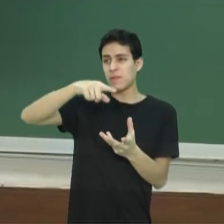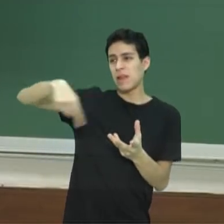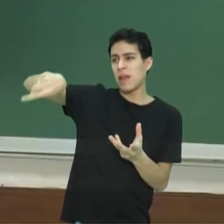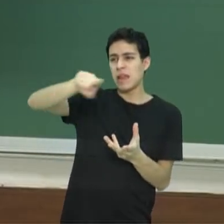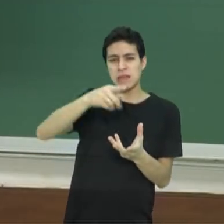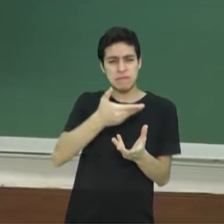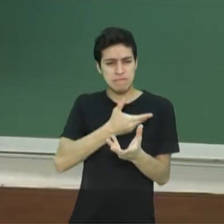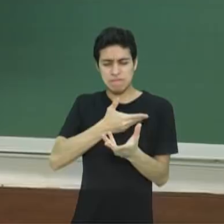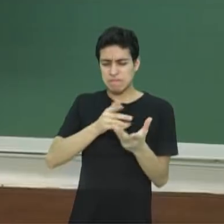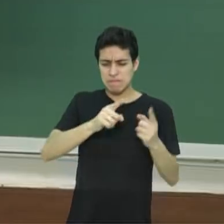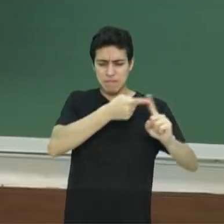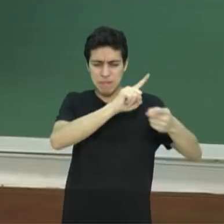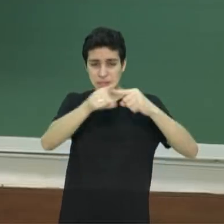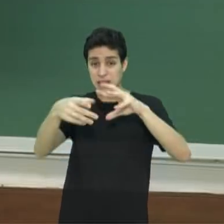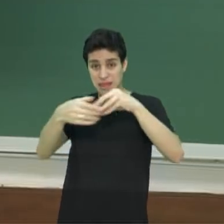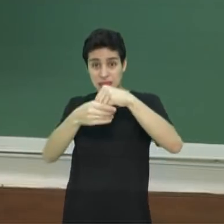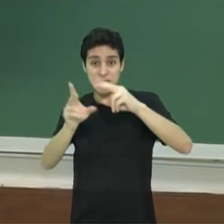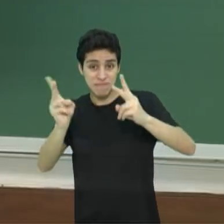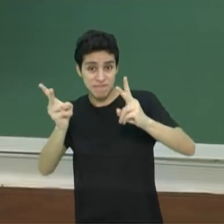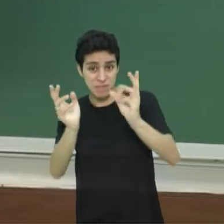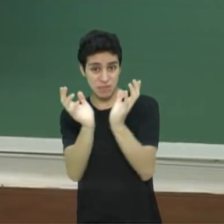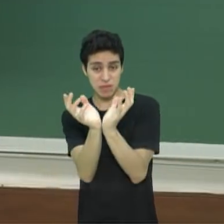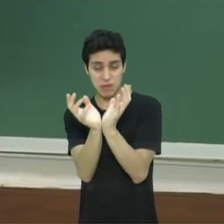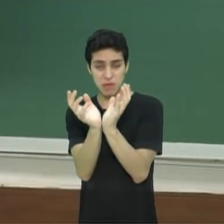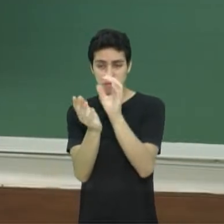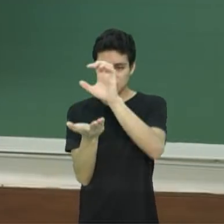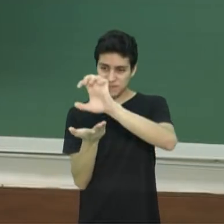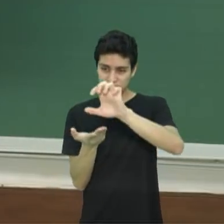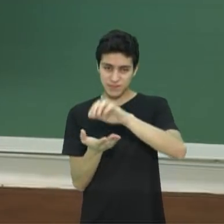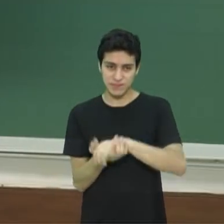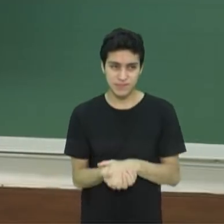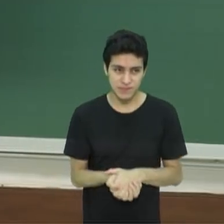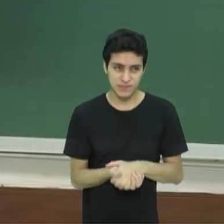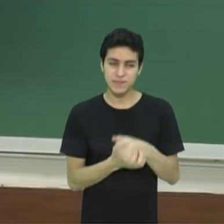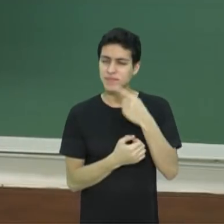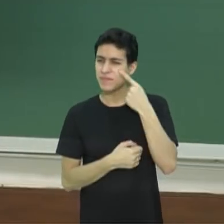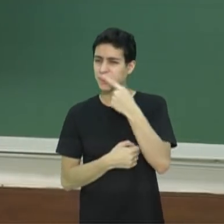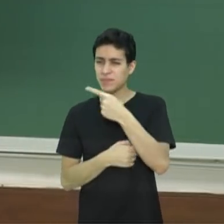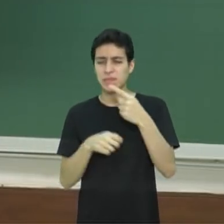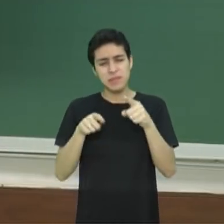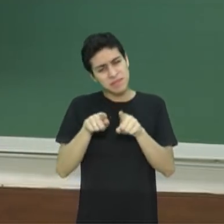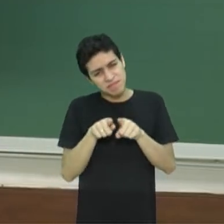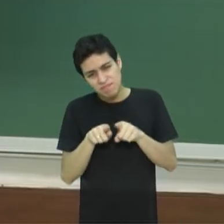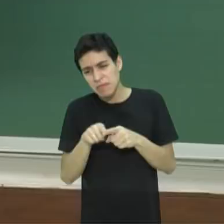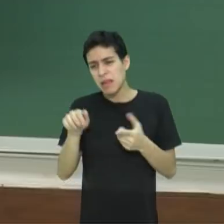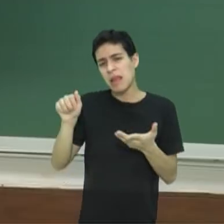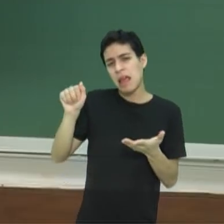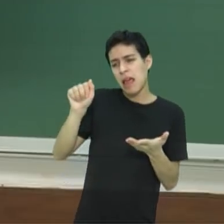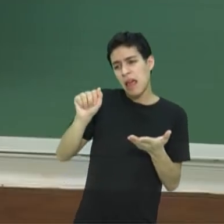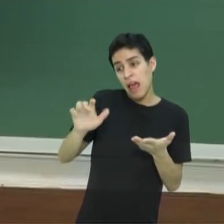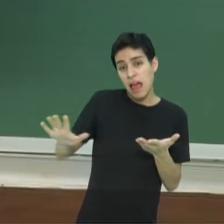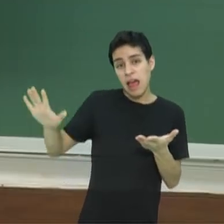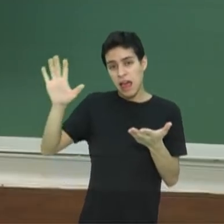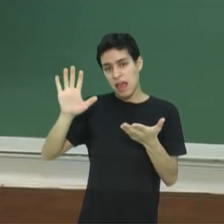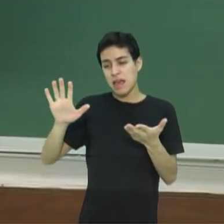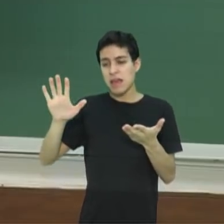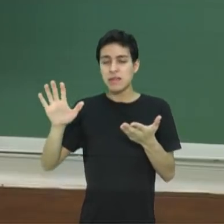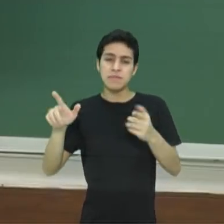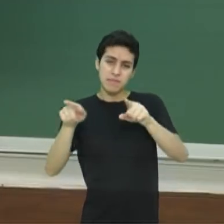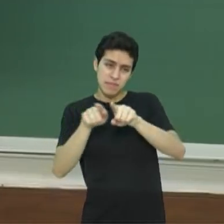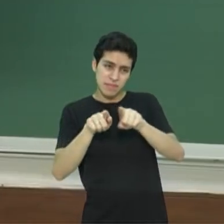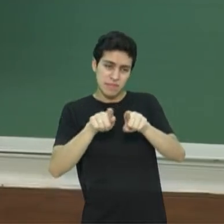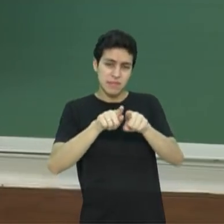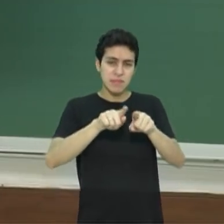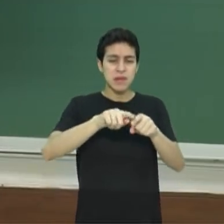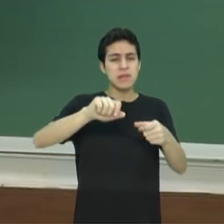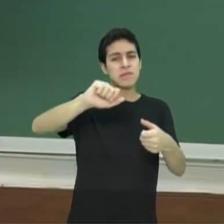comercial do mundo. E aqui nós temos esses fluxos, né? A quantidade. Aqui na Ásia tem uma expressividade maior, para a América do Norte, Estados